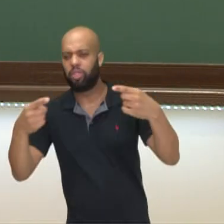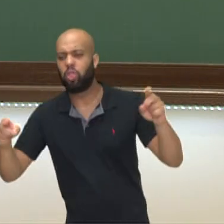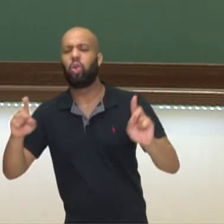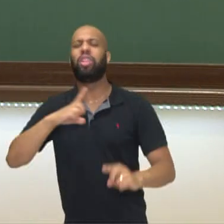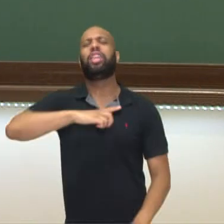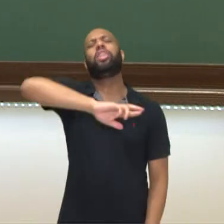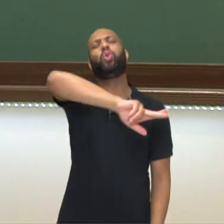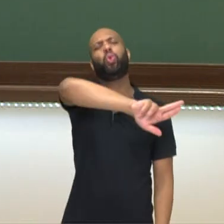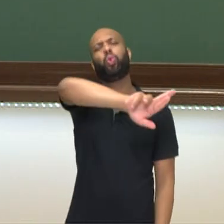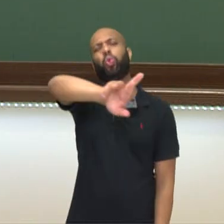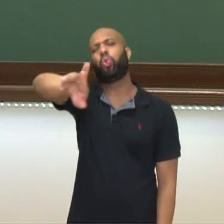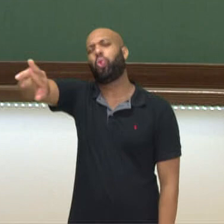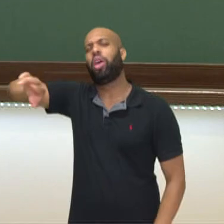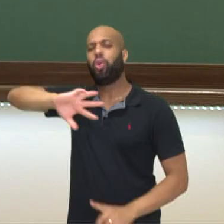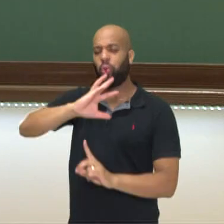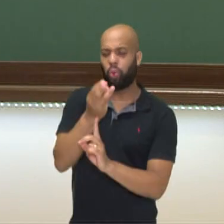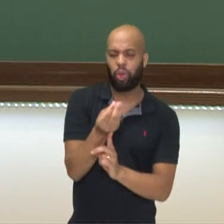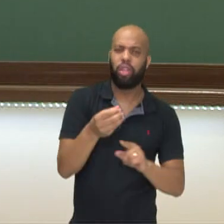diversos artistas,